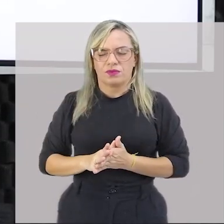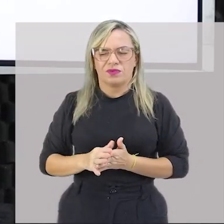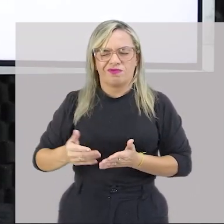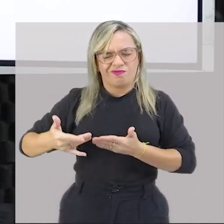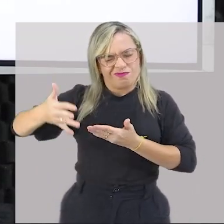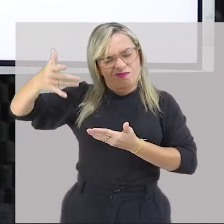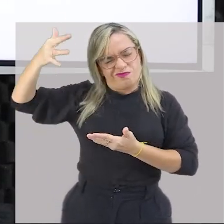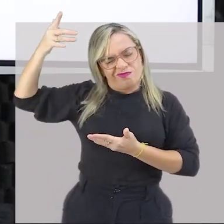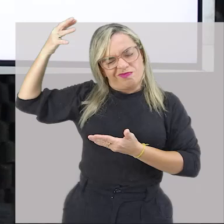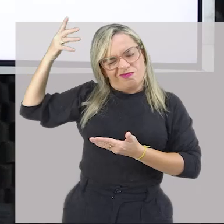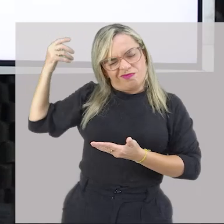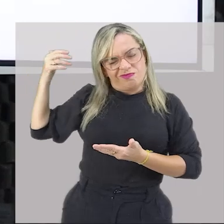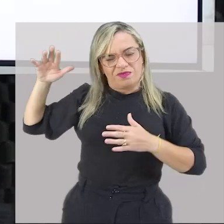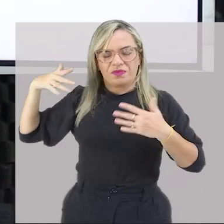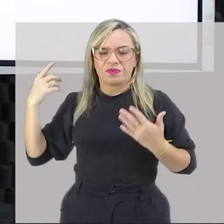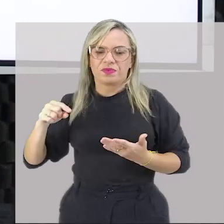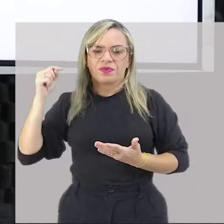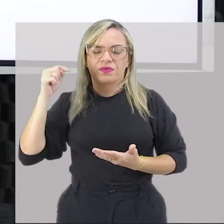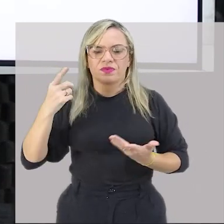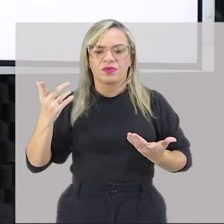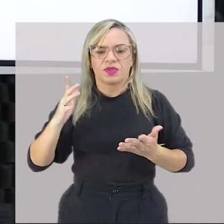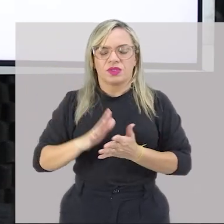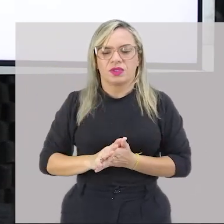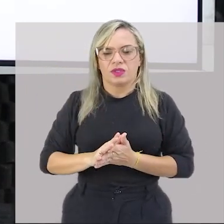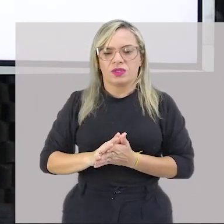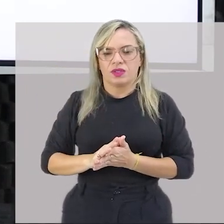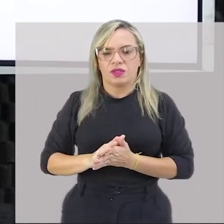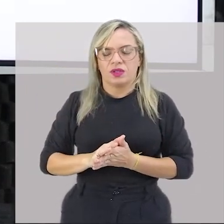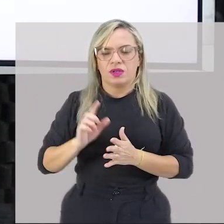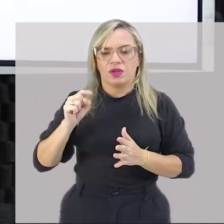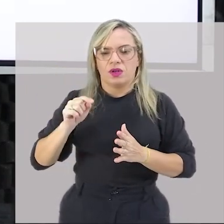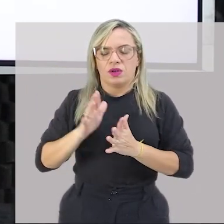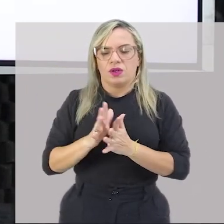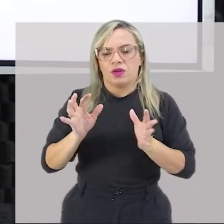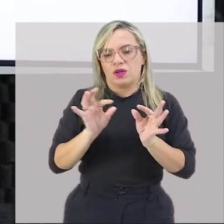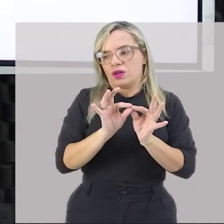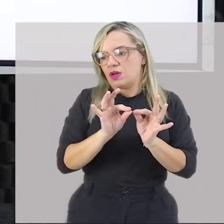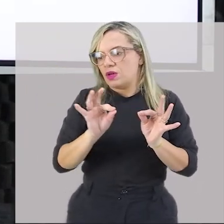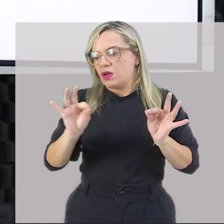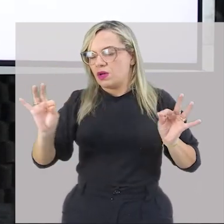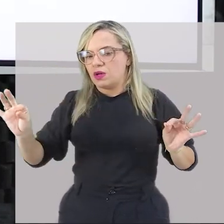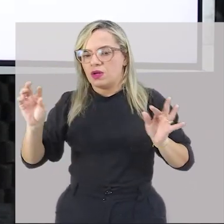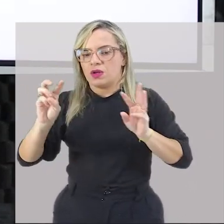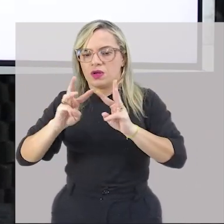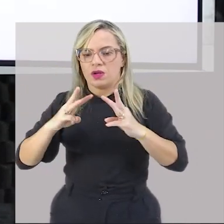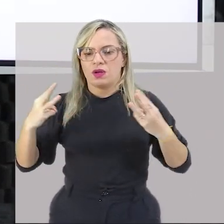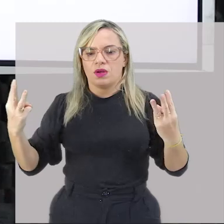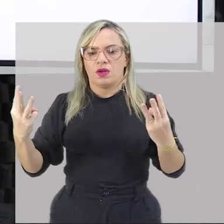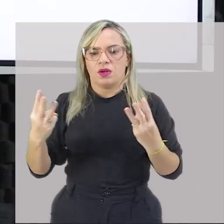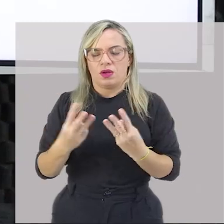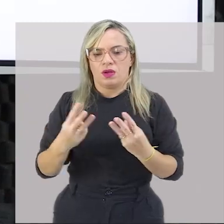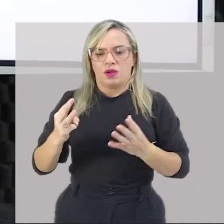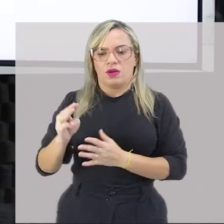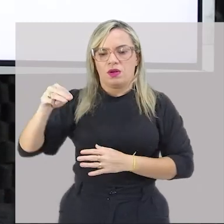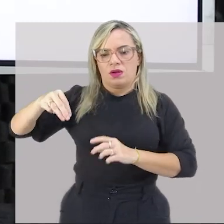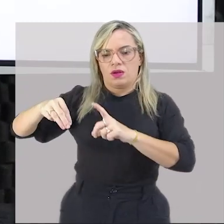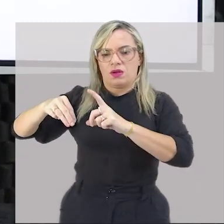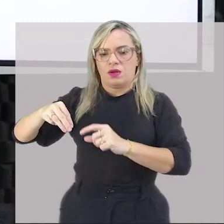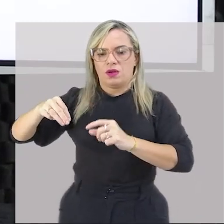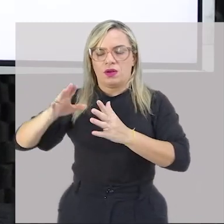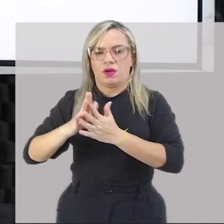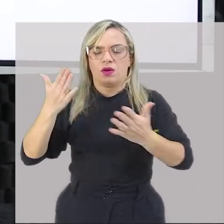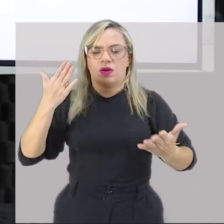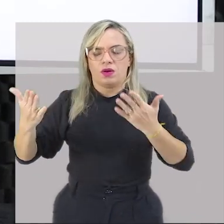das antigas, uma balança que mede massa, porque você compara esse lado com